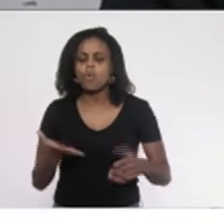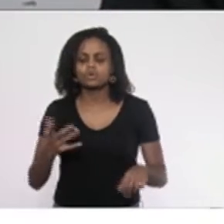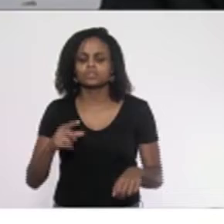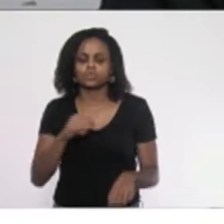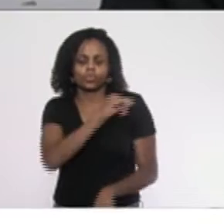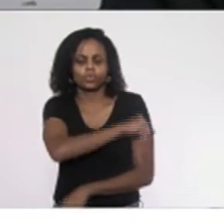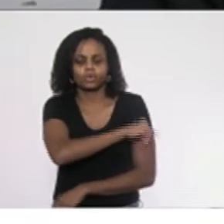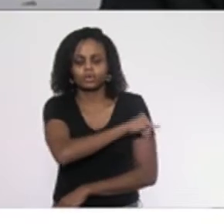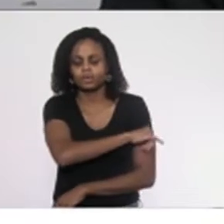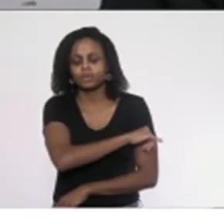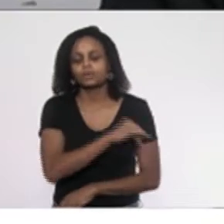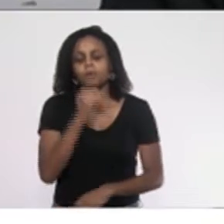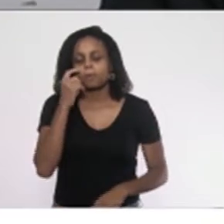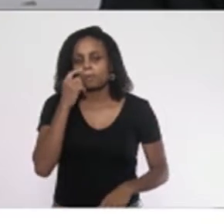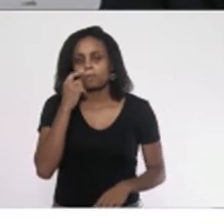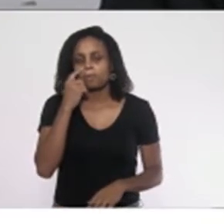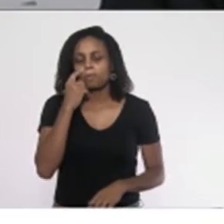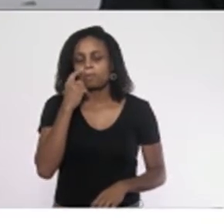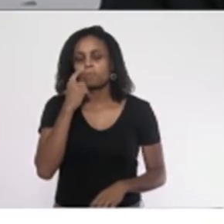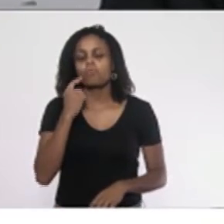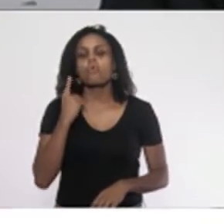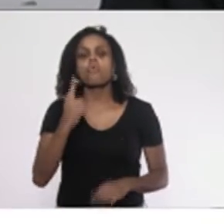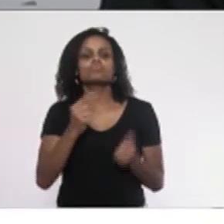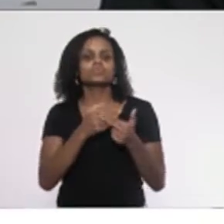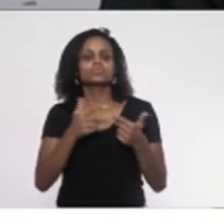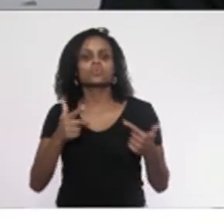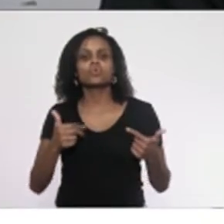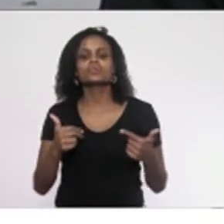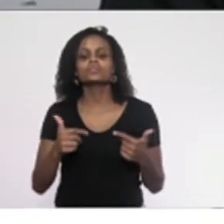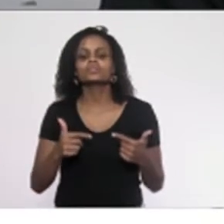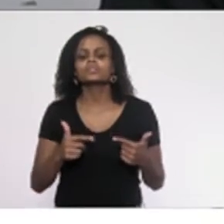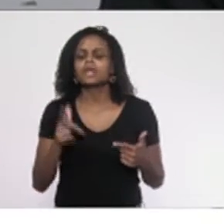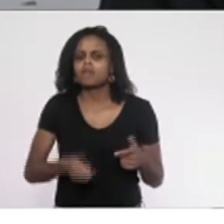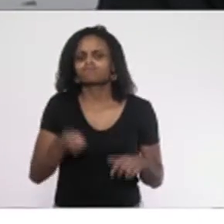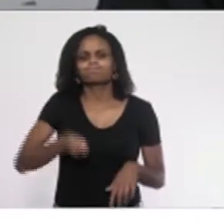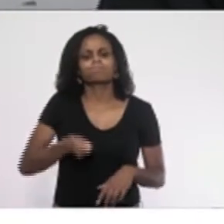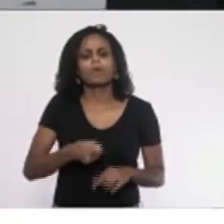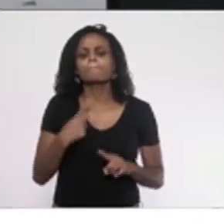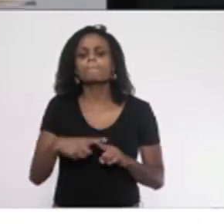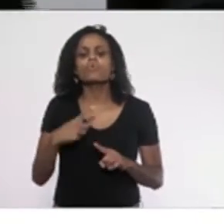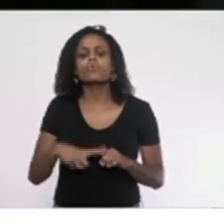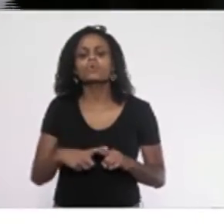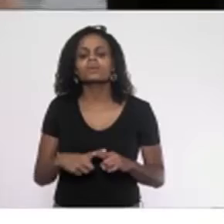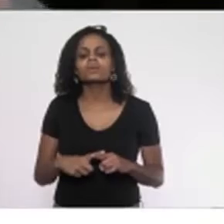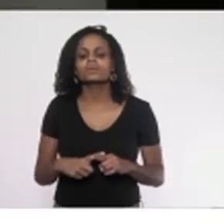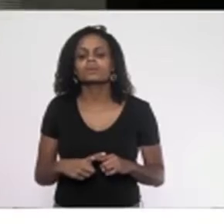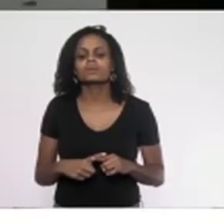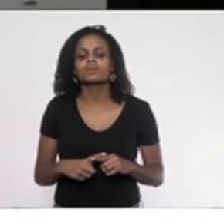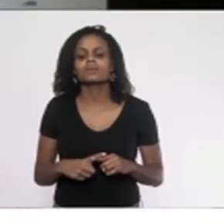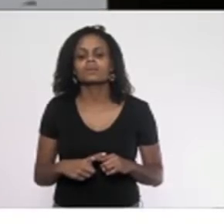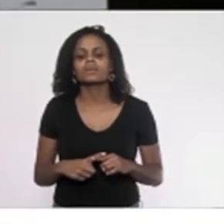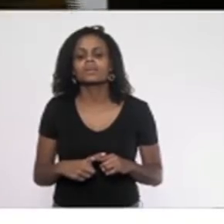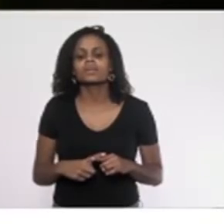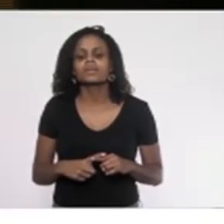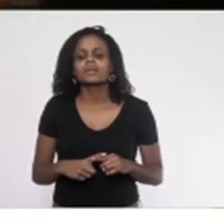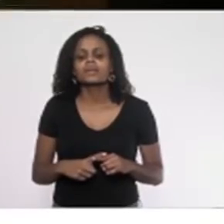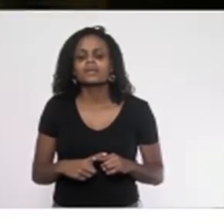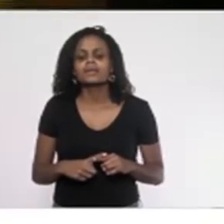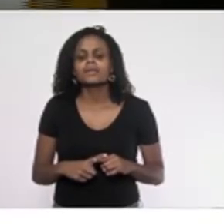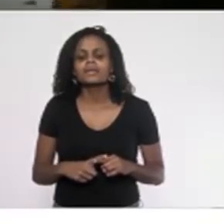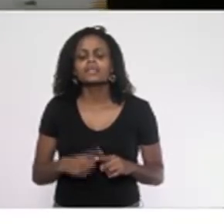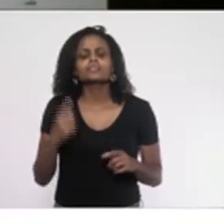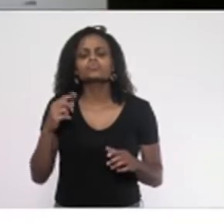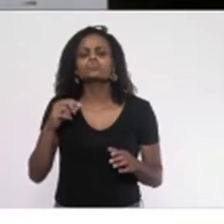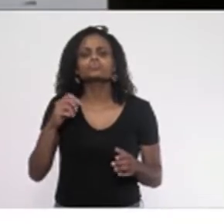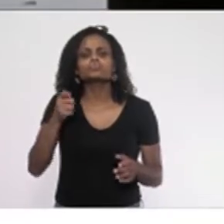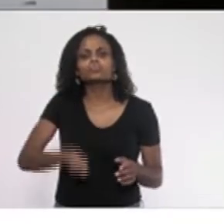hoje, uma das coisas que é muito cobrada é exatamente por que não se faz como deveria ser feito a cobrança da